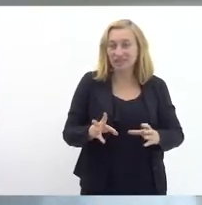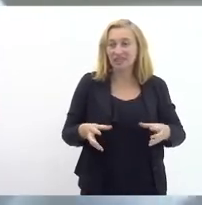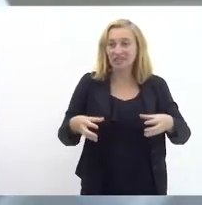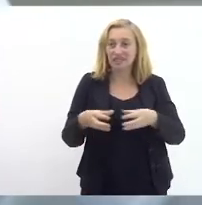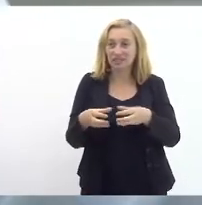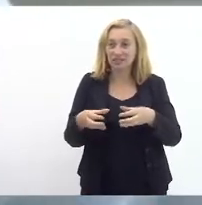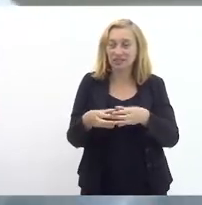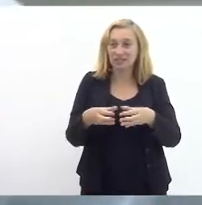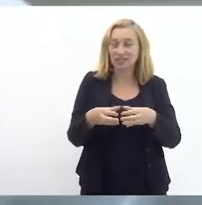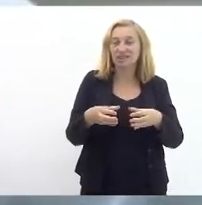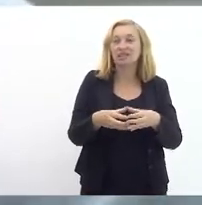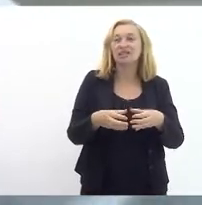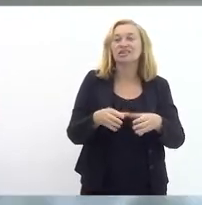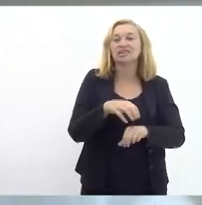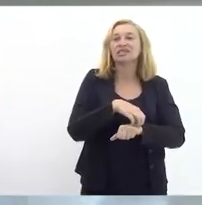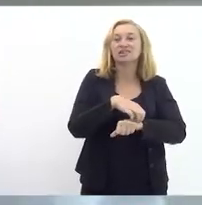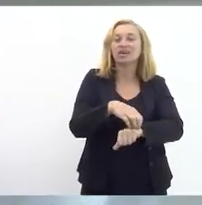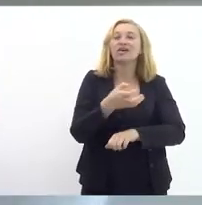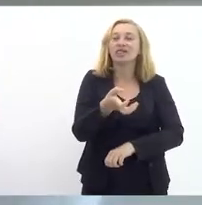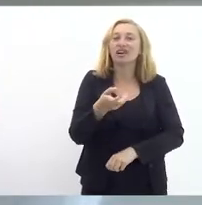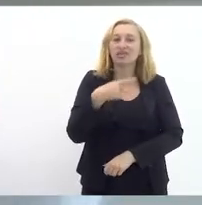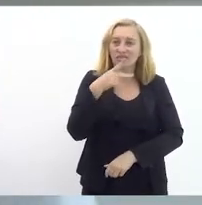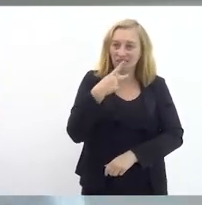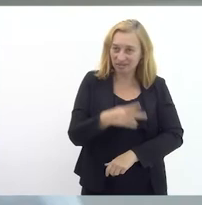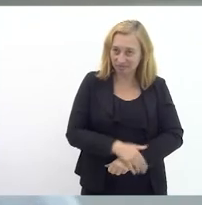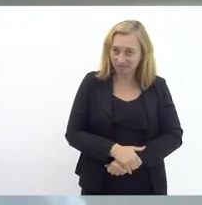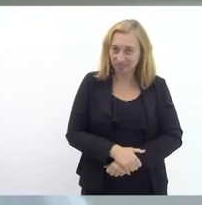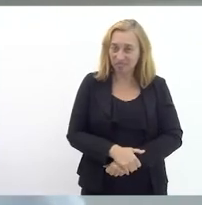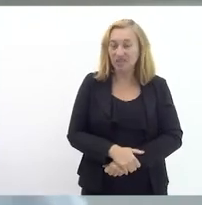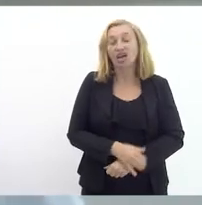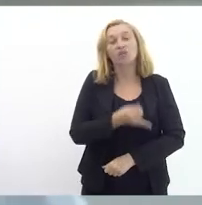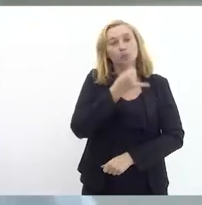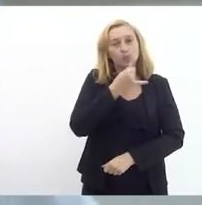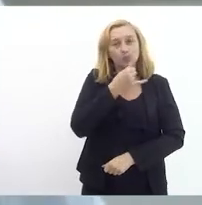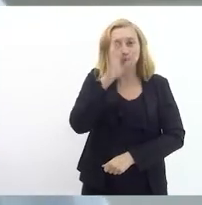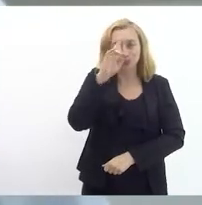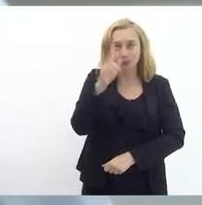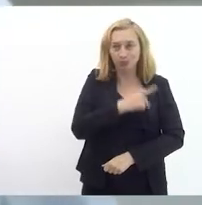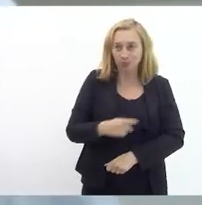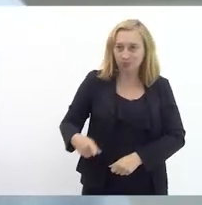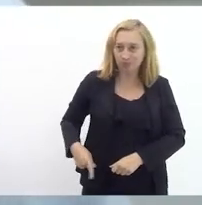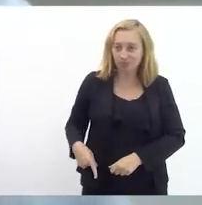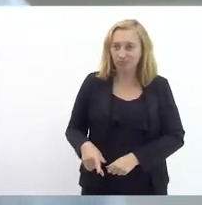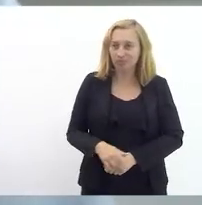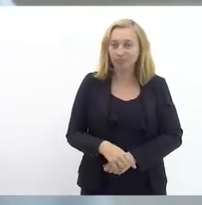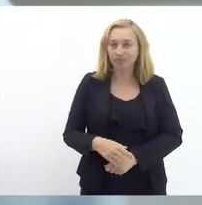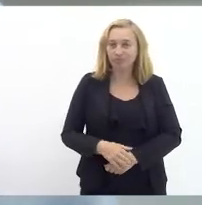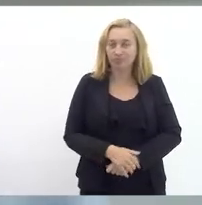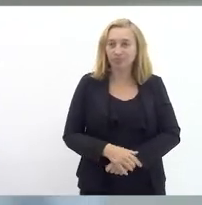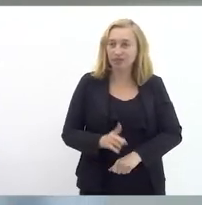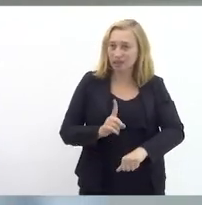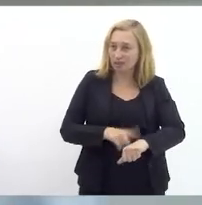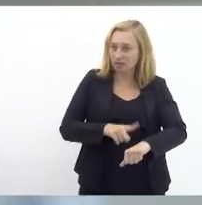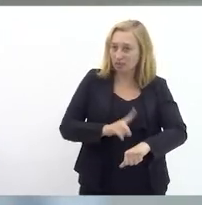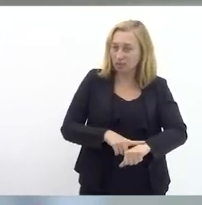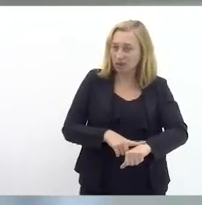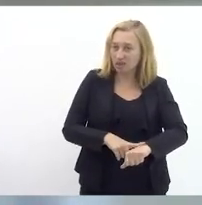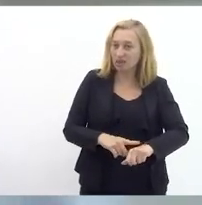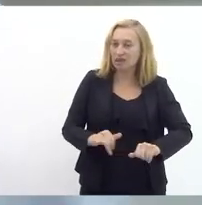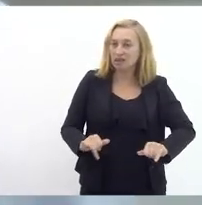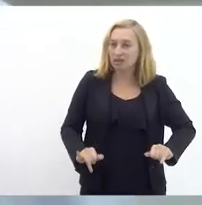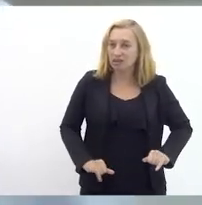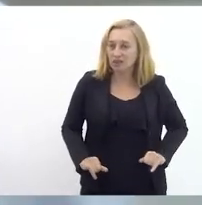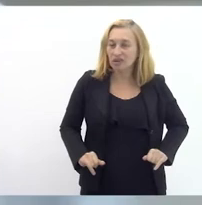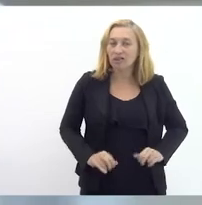Transporte. Eu devo dizer que é cruel, presidente, o que a gente passa nesse momento com a